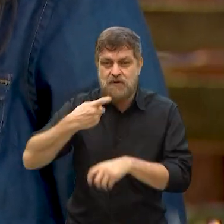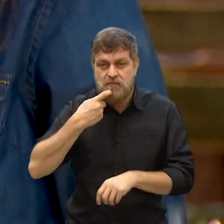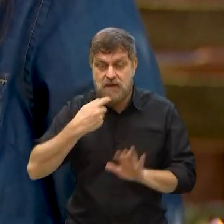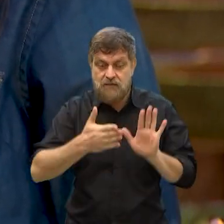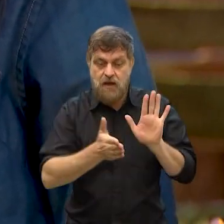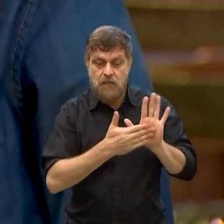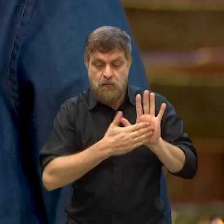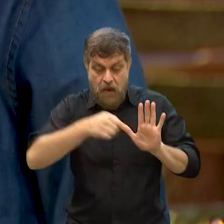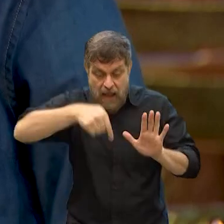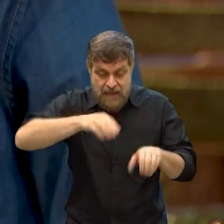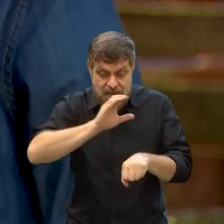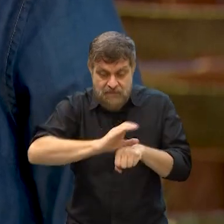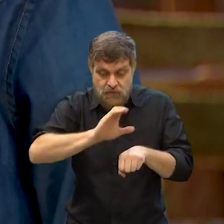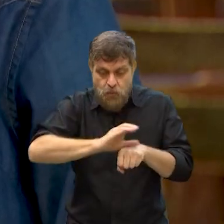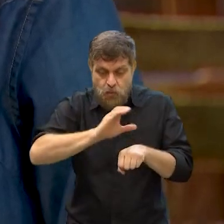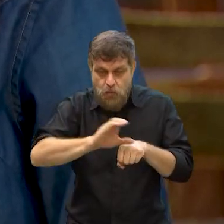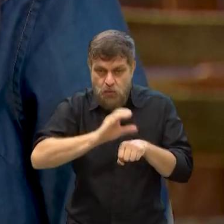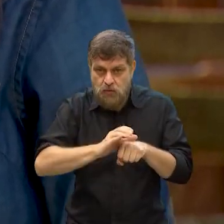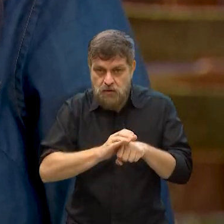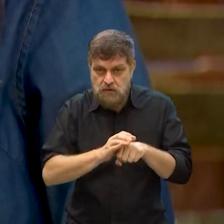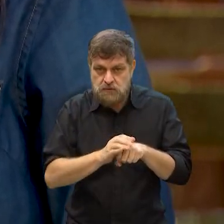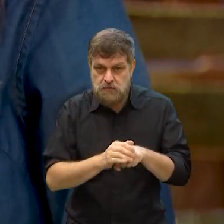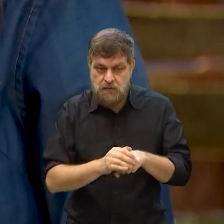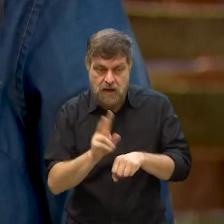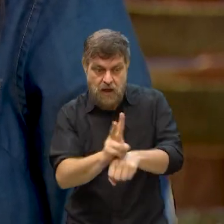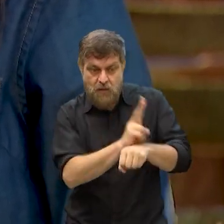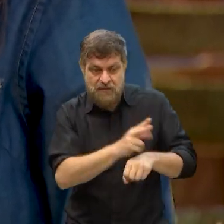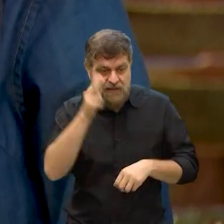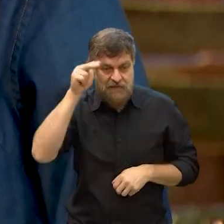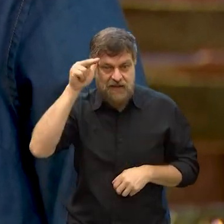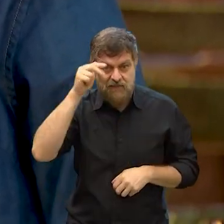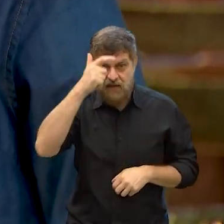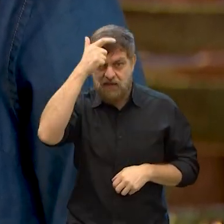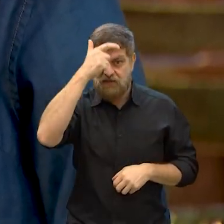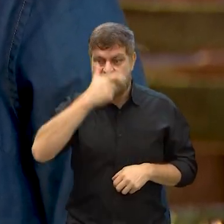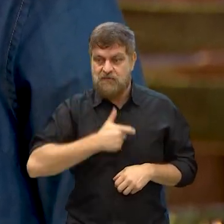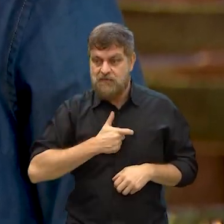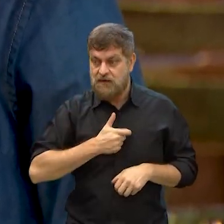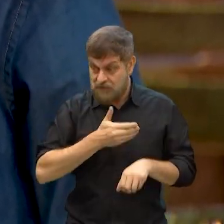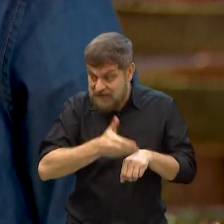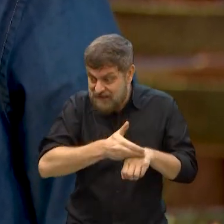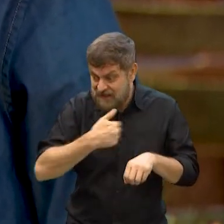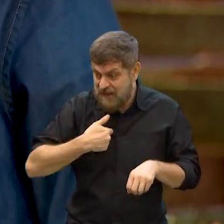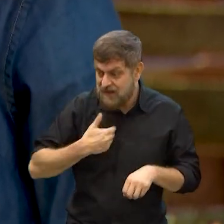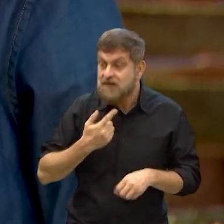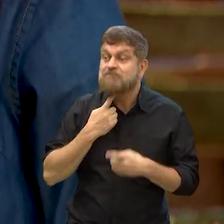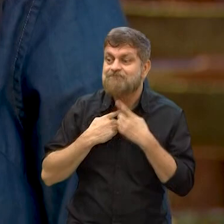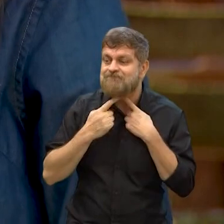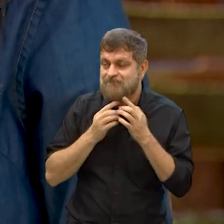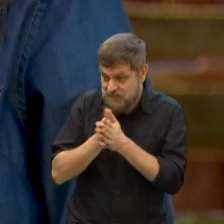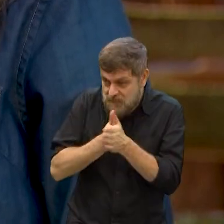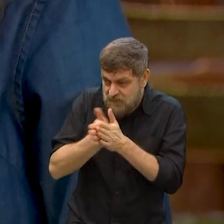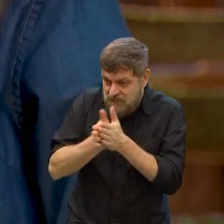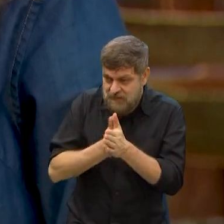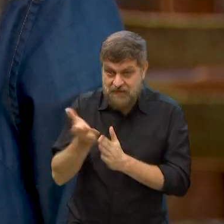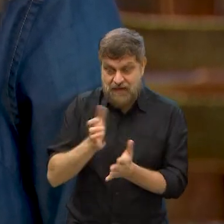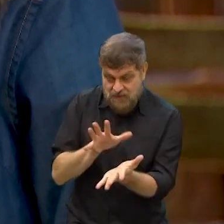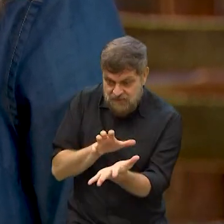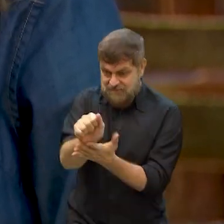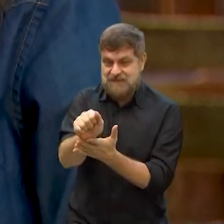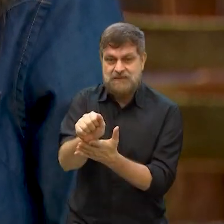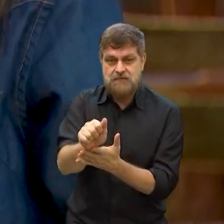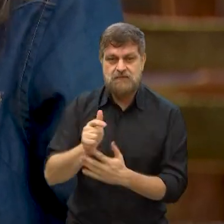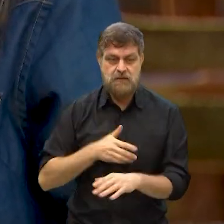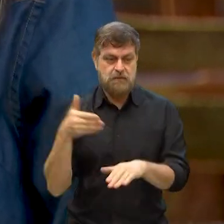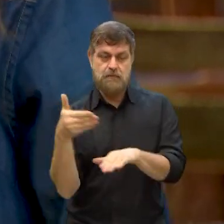o Sindicato Rural de Campinas, propôs para dar um curso aqui de doma racional. E eu, a primeira que me inscrevi, né? Primeira